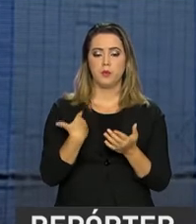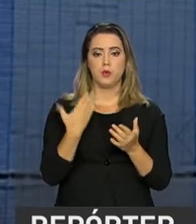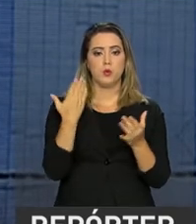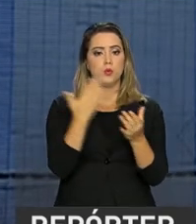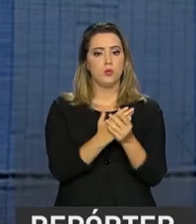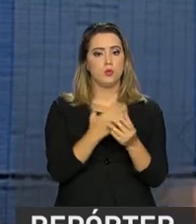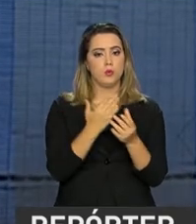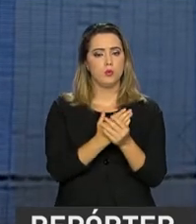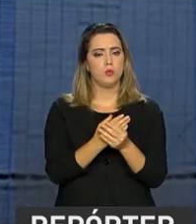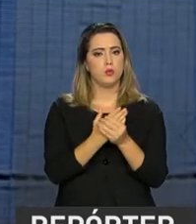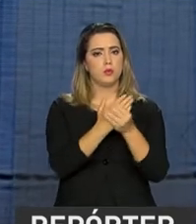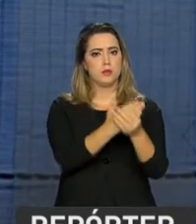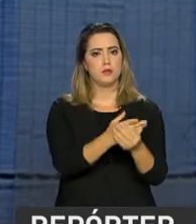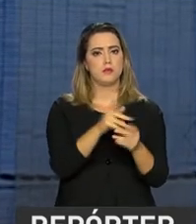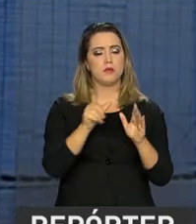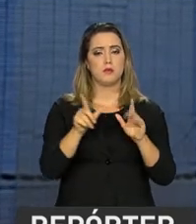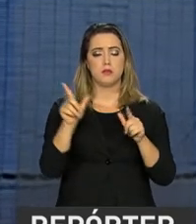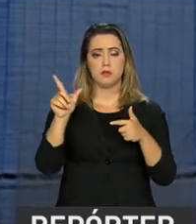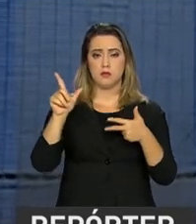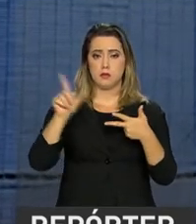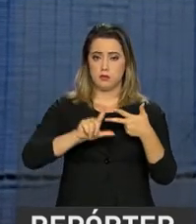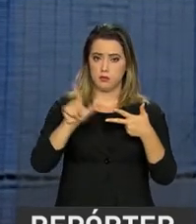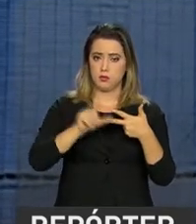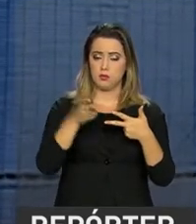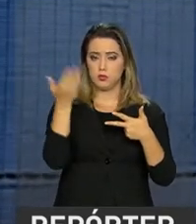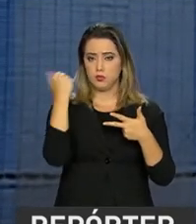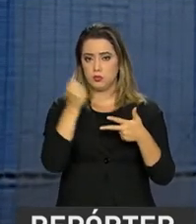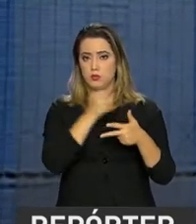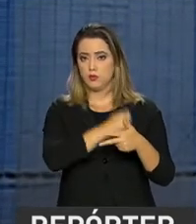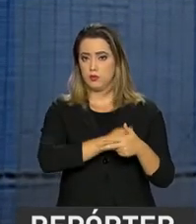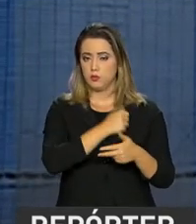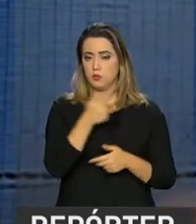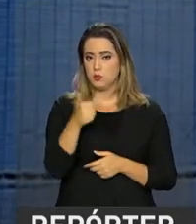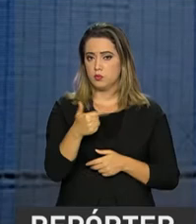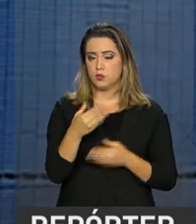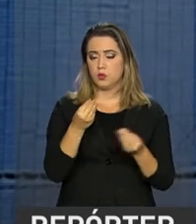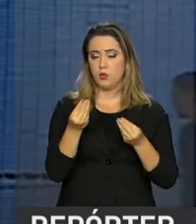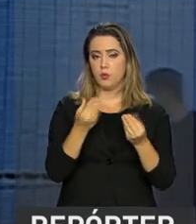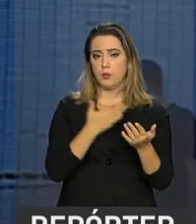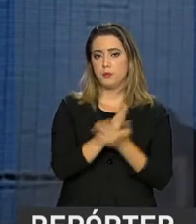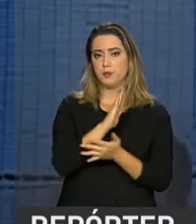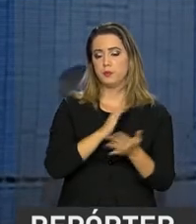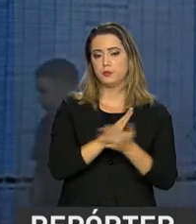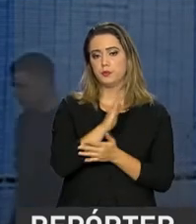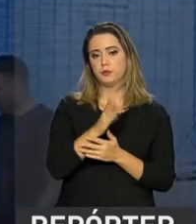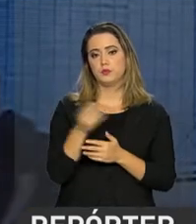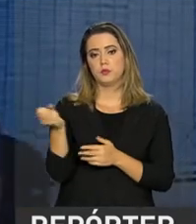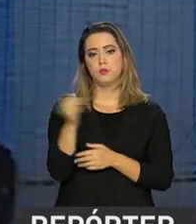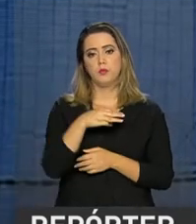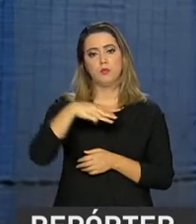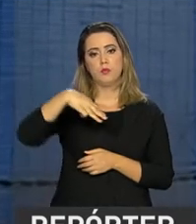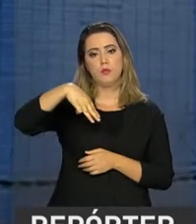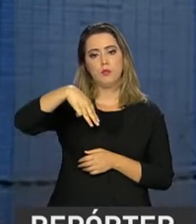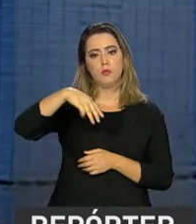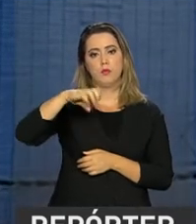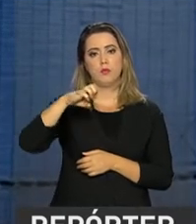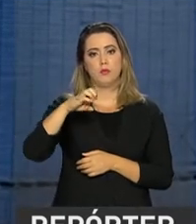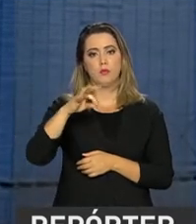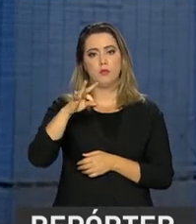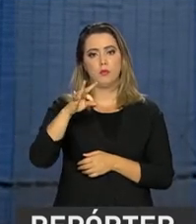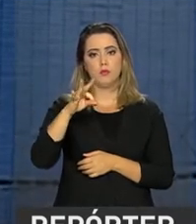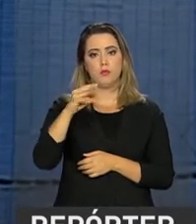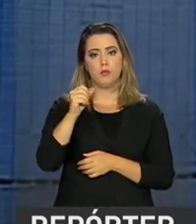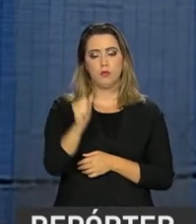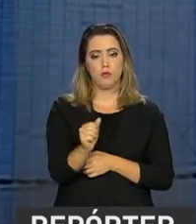foi destinada ao legislativo em agosto ainda não havia sido aprovada a revisão da meta fiscal para o ano que vem